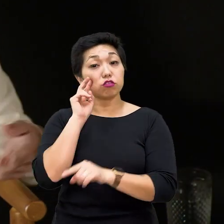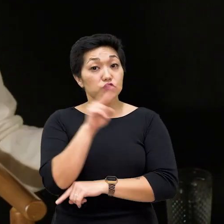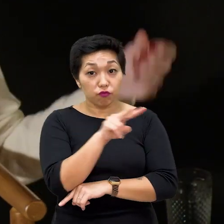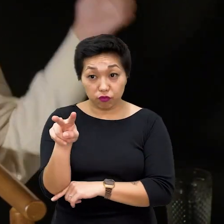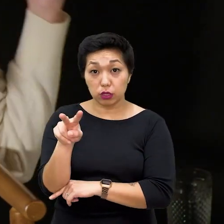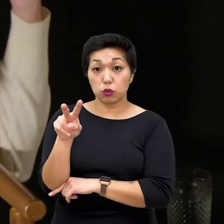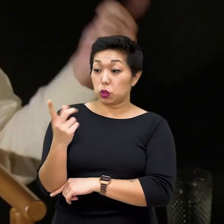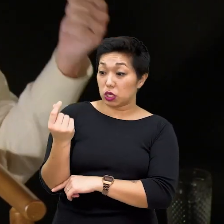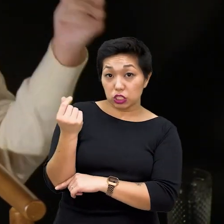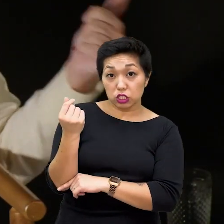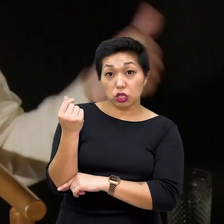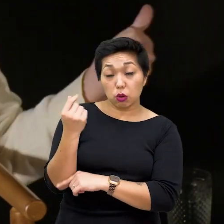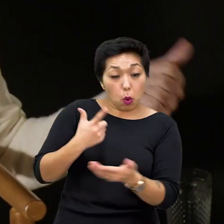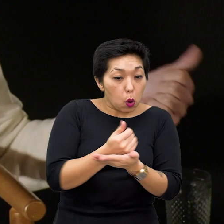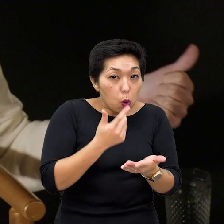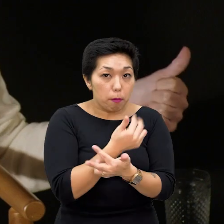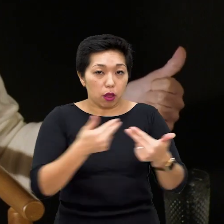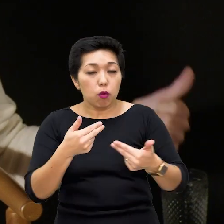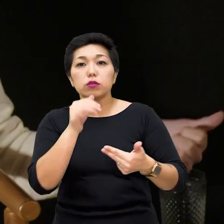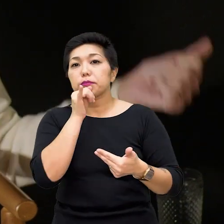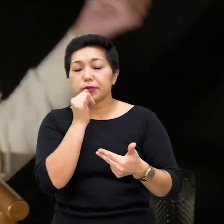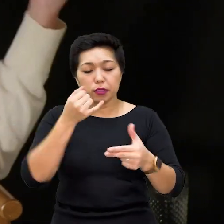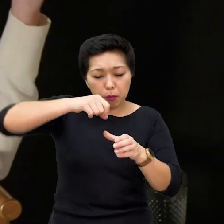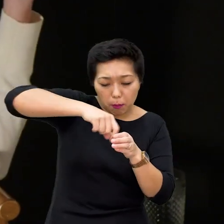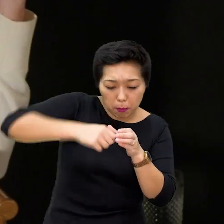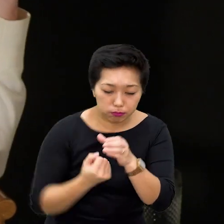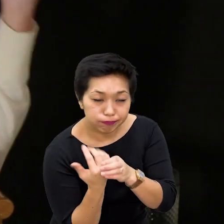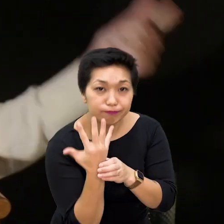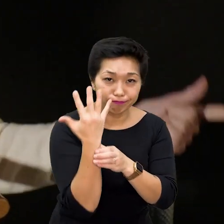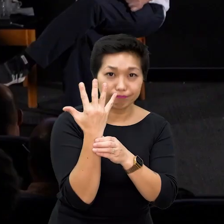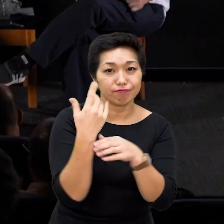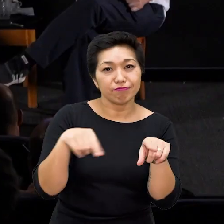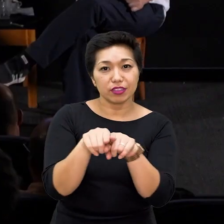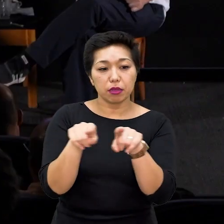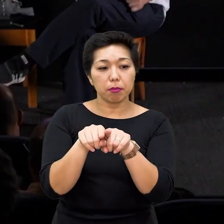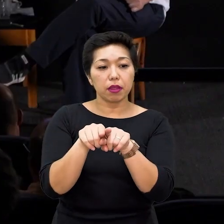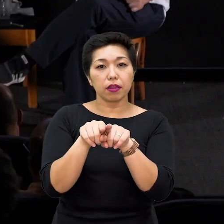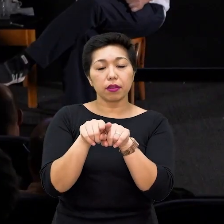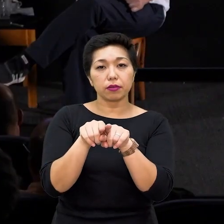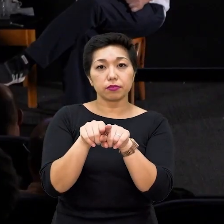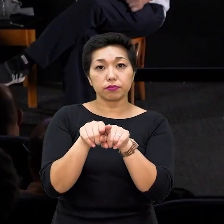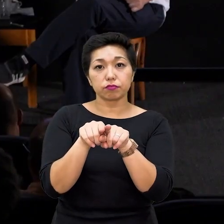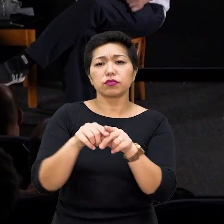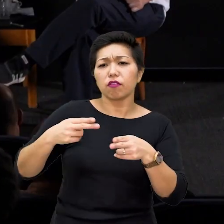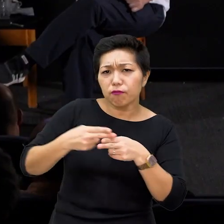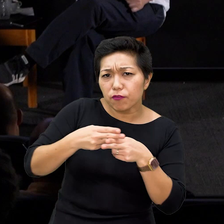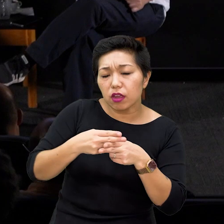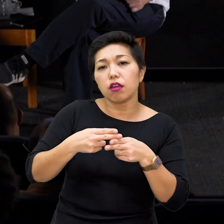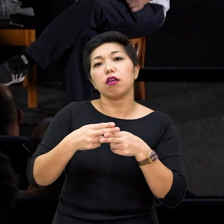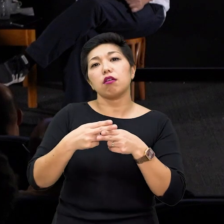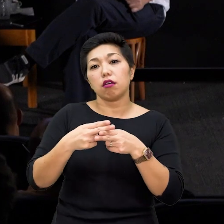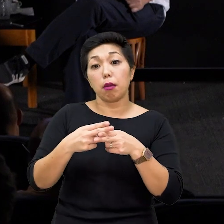ser gasto em muita compra de sementes para plantio, as cabras, né,